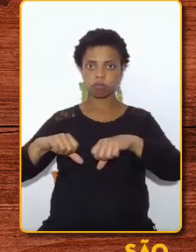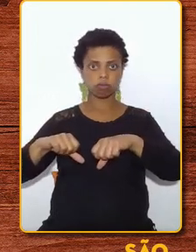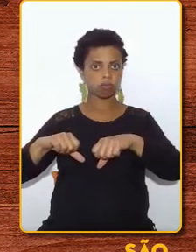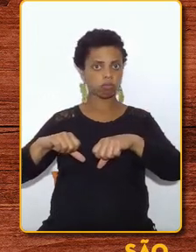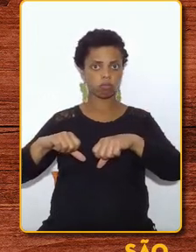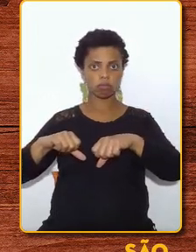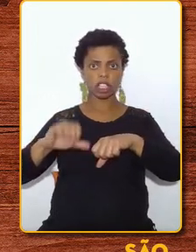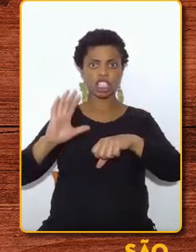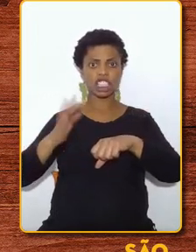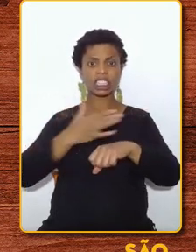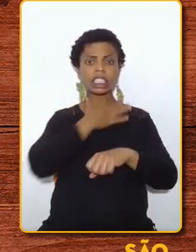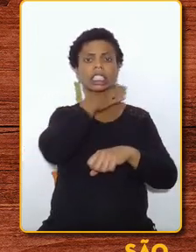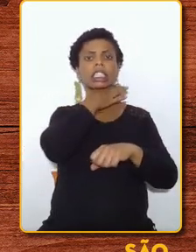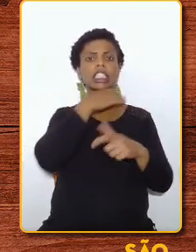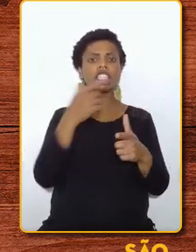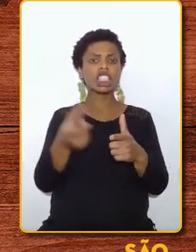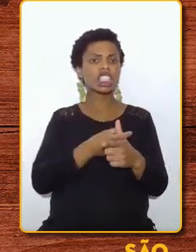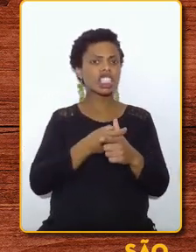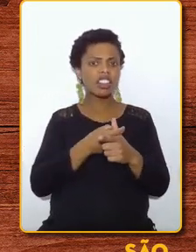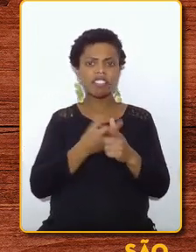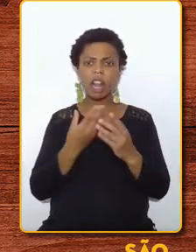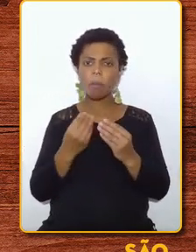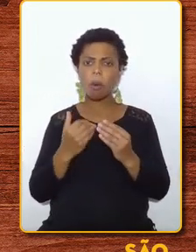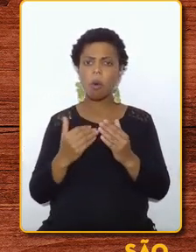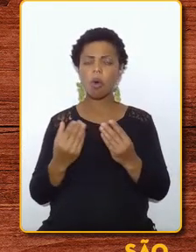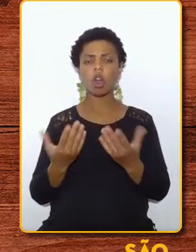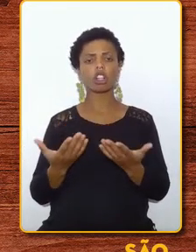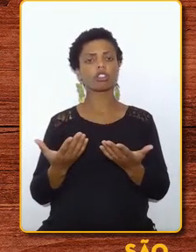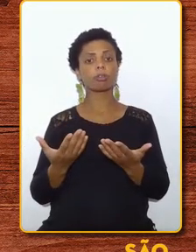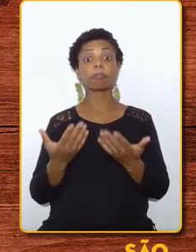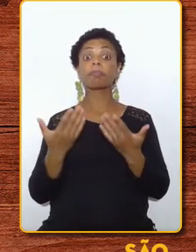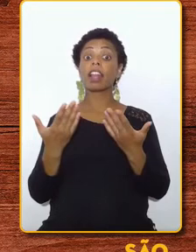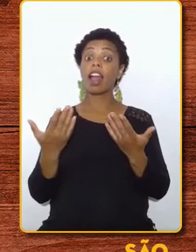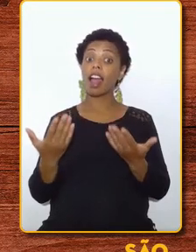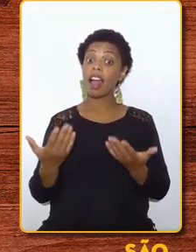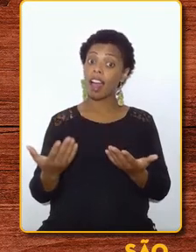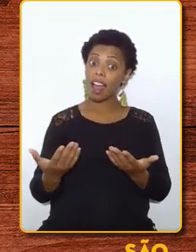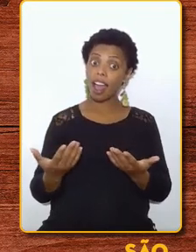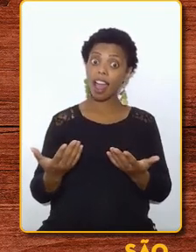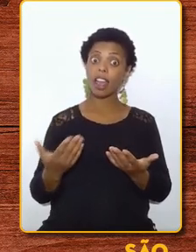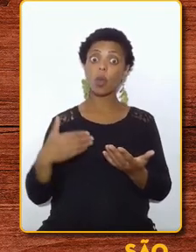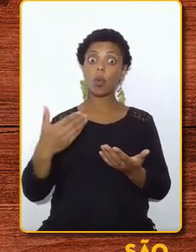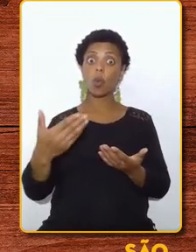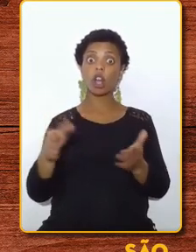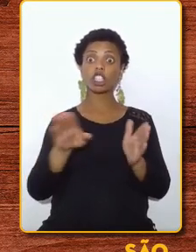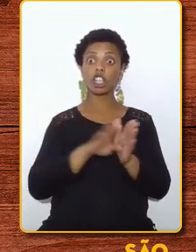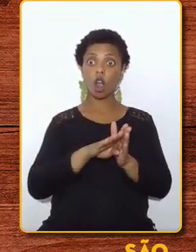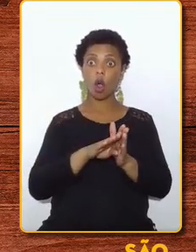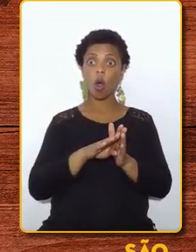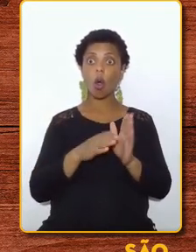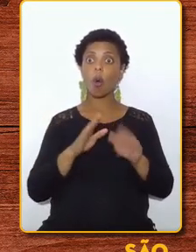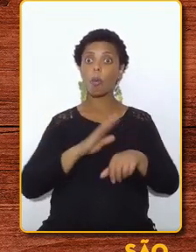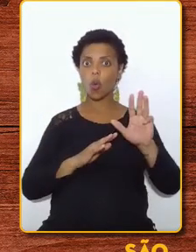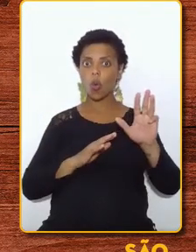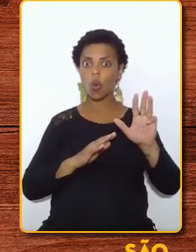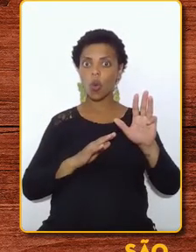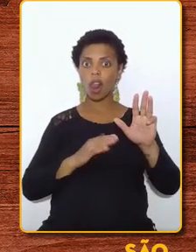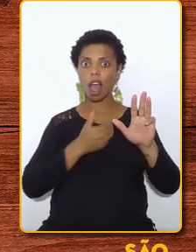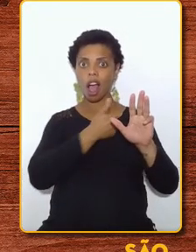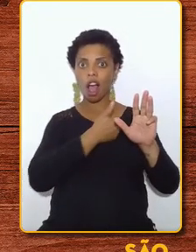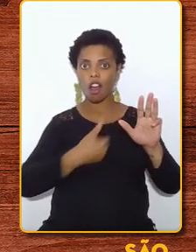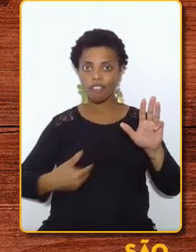endividado, né? E aí eles tiveram no governo Lula o maior perdão de dívidas de toda a